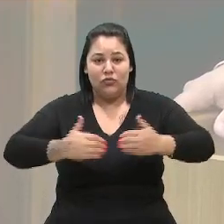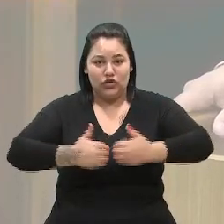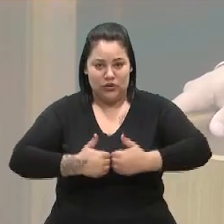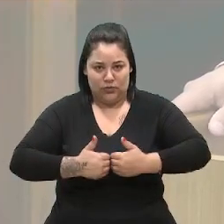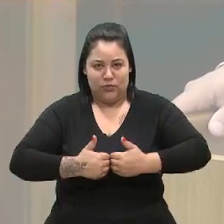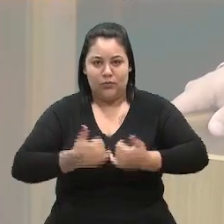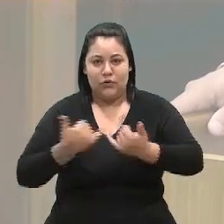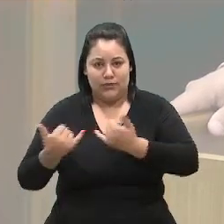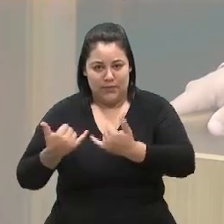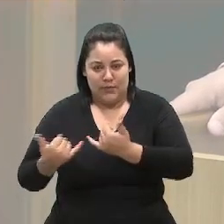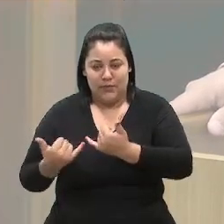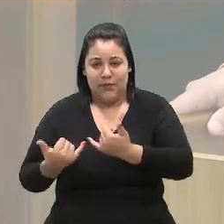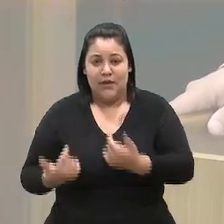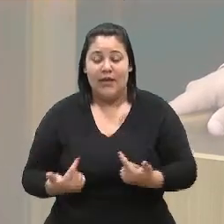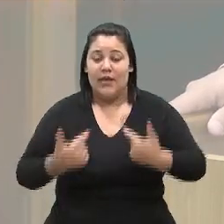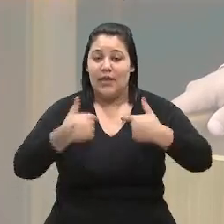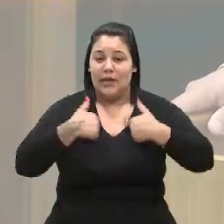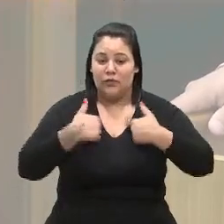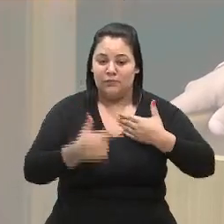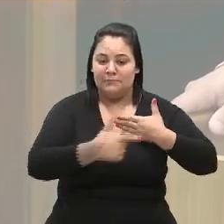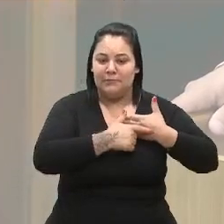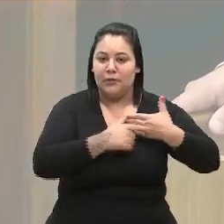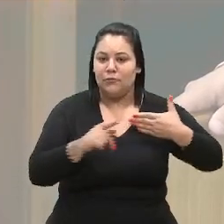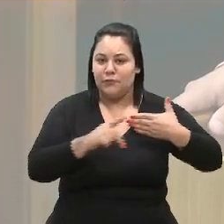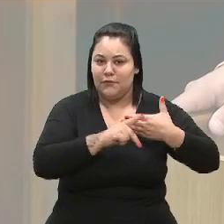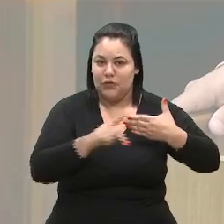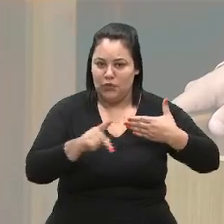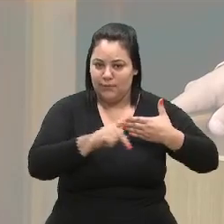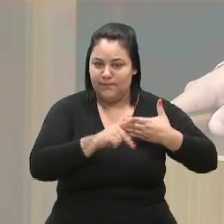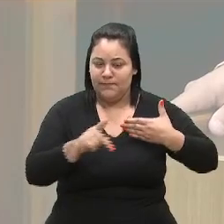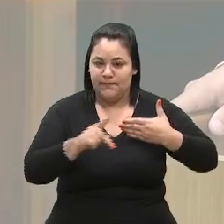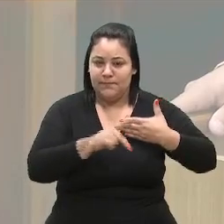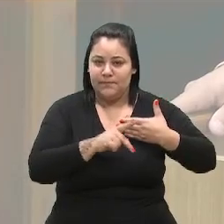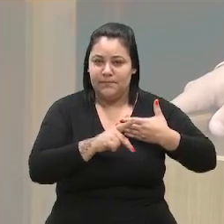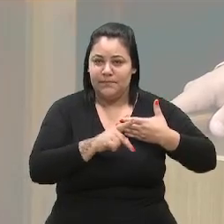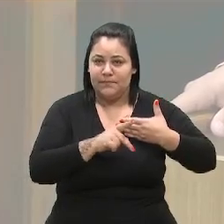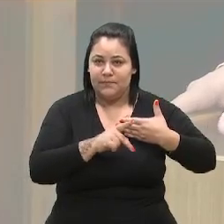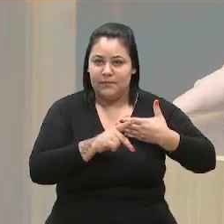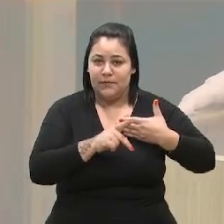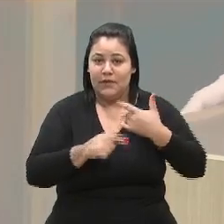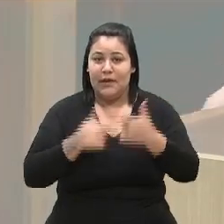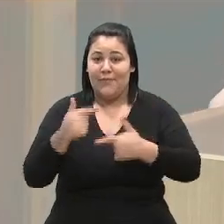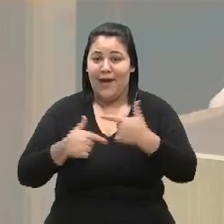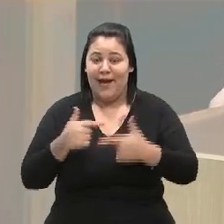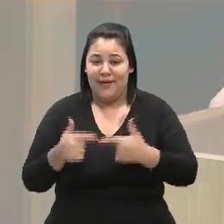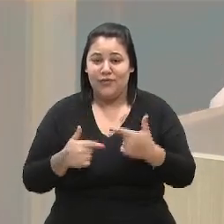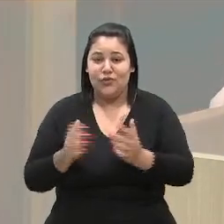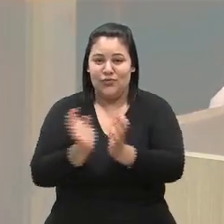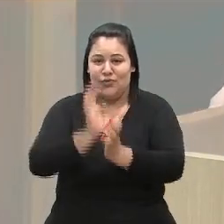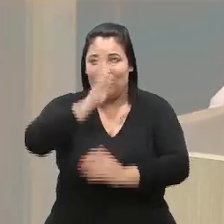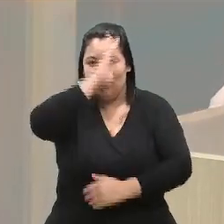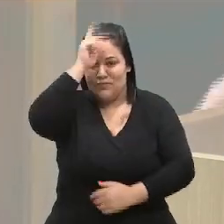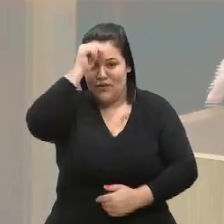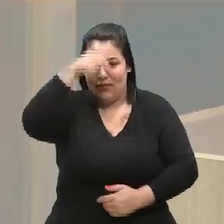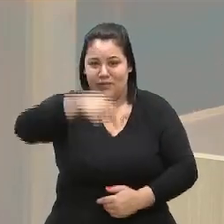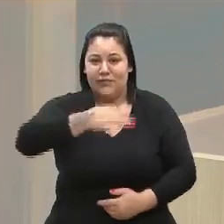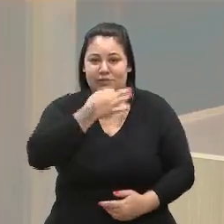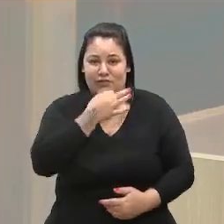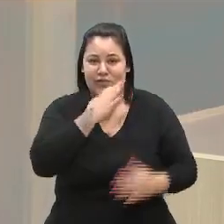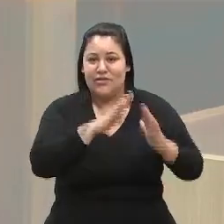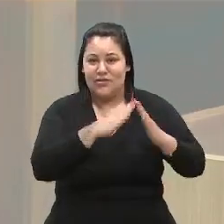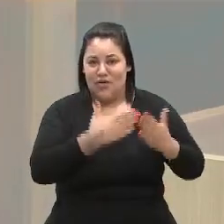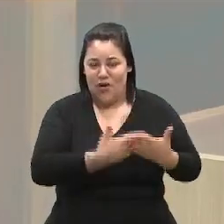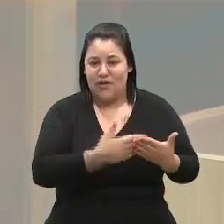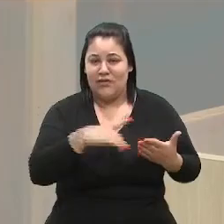eu, como professor, né, professor da Rede Municipal de Caxias, há bastante tempo